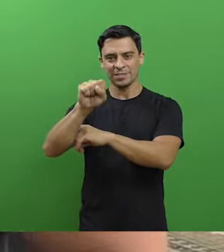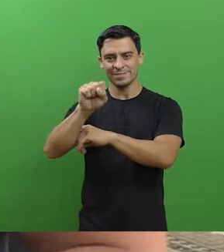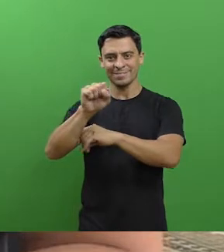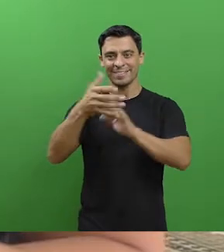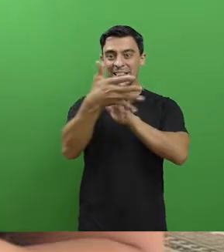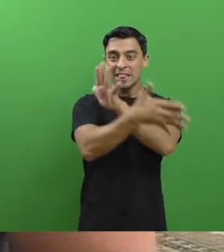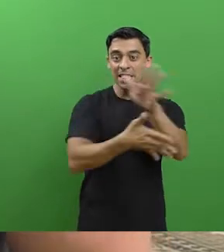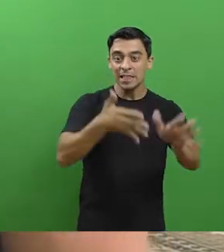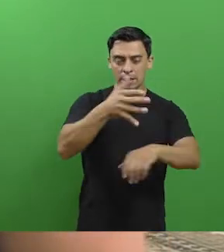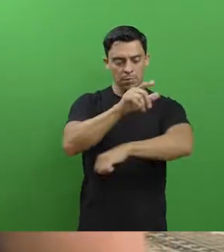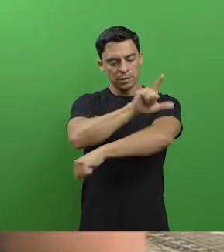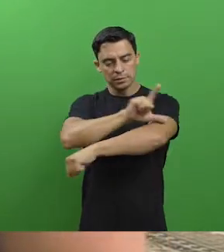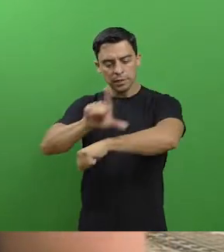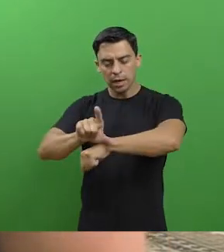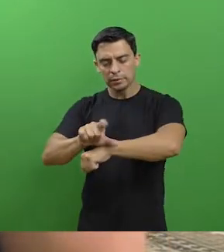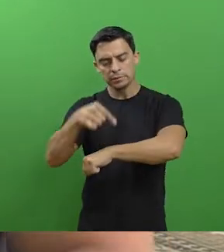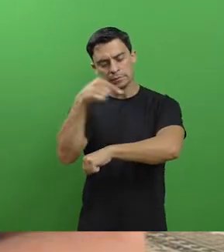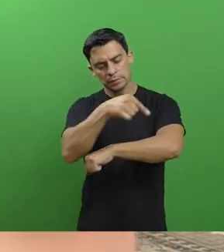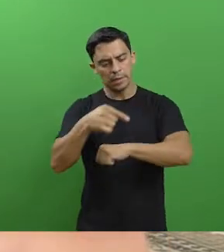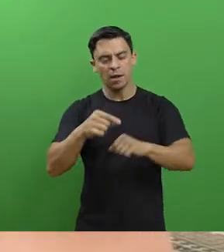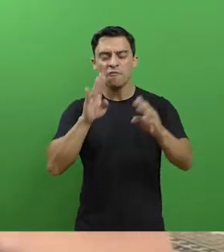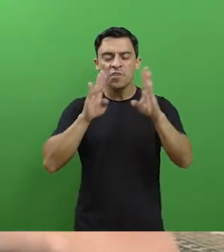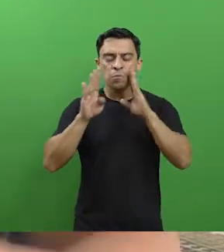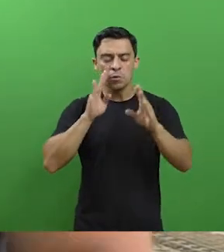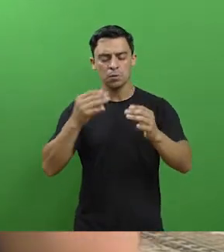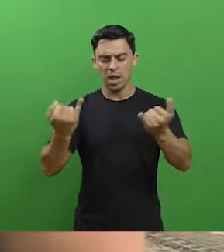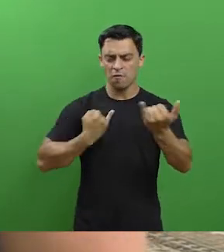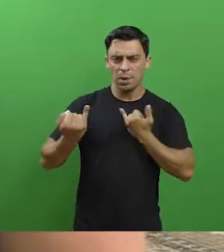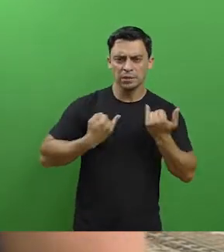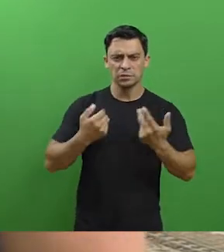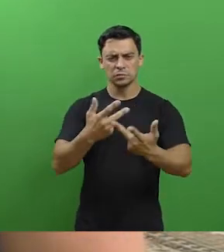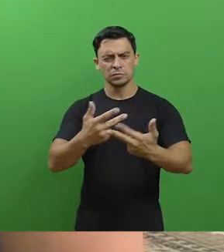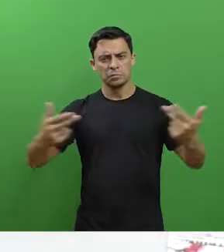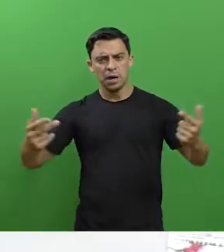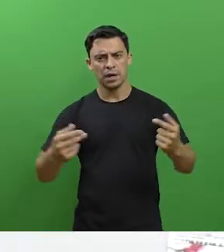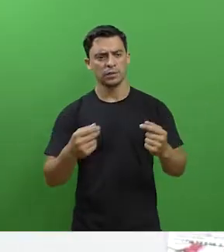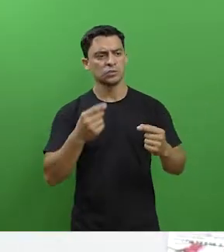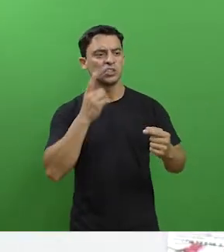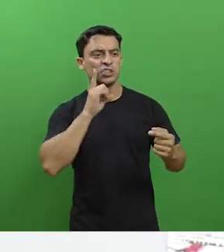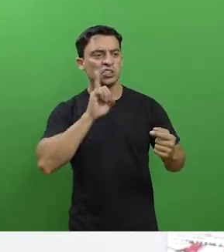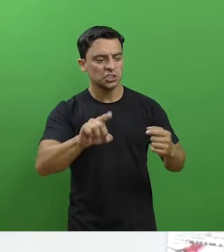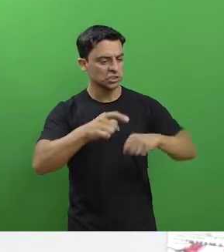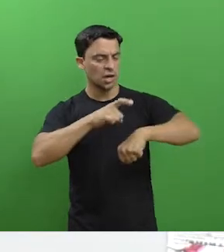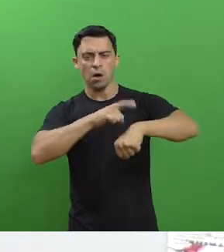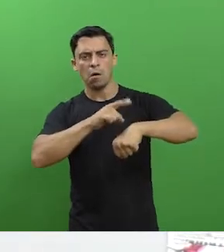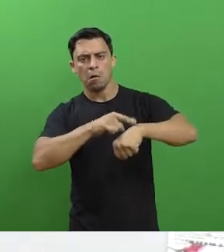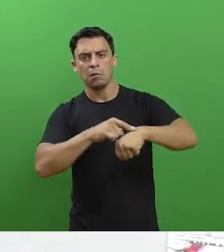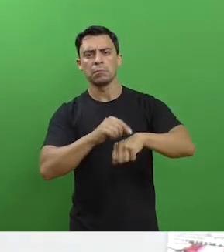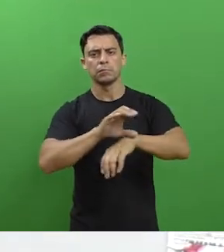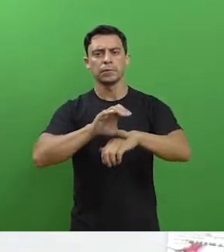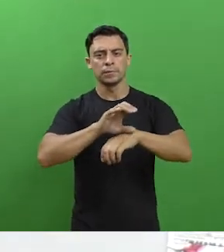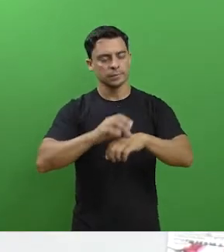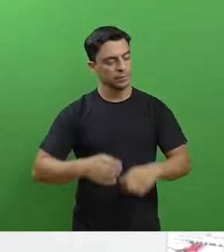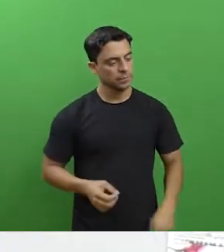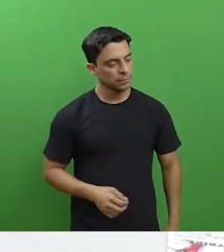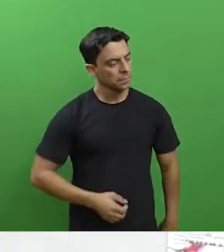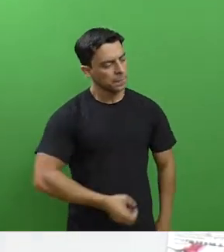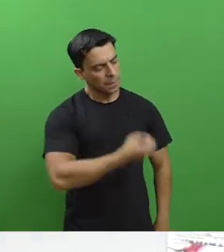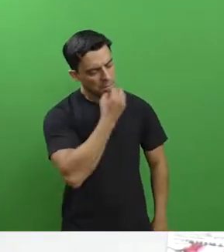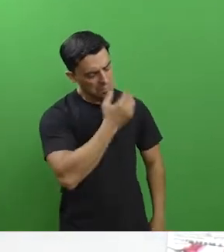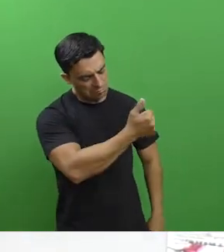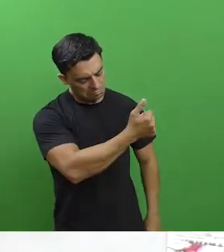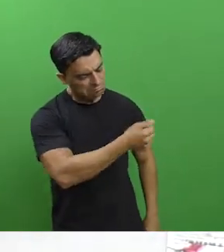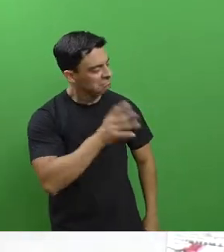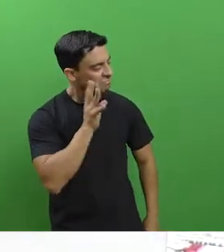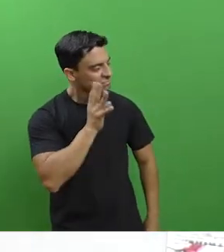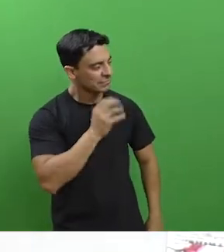do curso, como funciona, né? Os dias também, horários e assim por diante. Nossa, bacana mesmo saber um pouquinho, né?